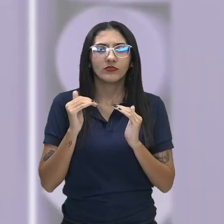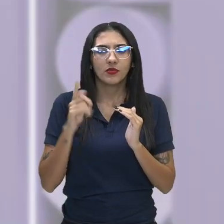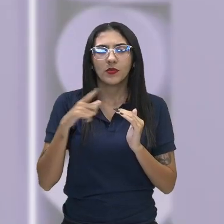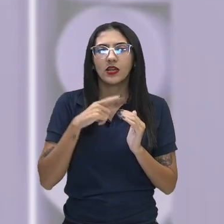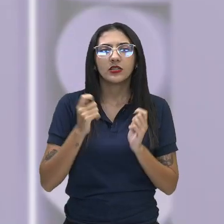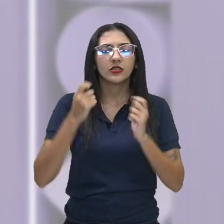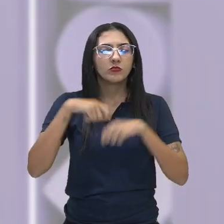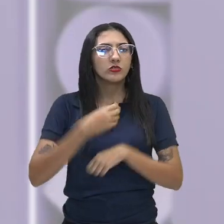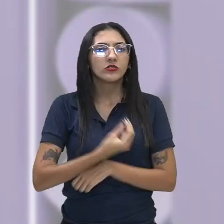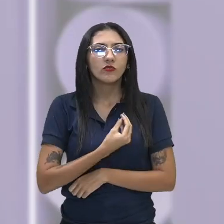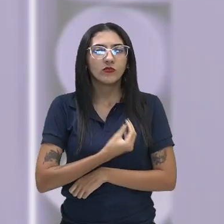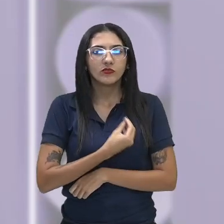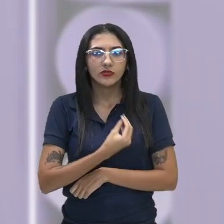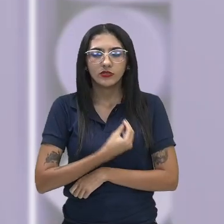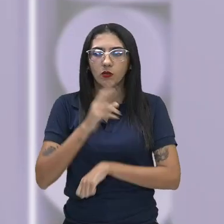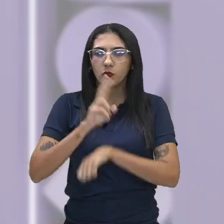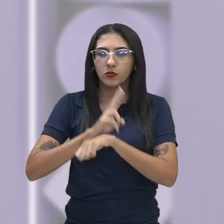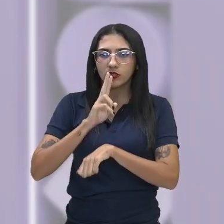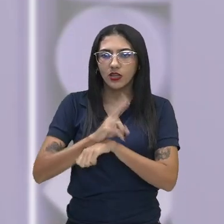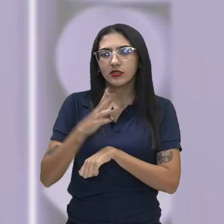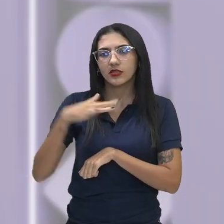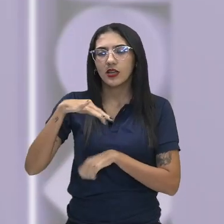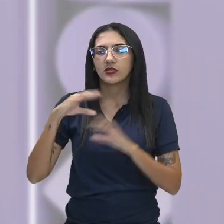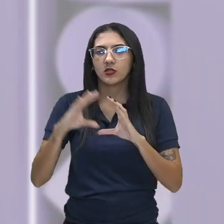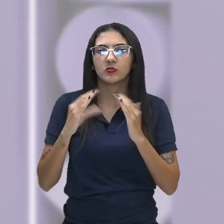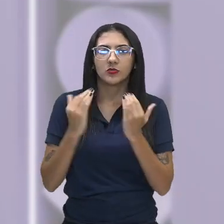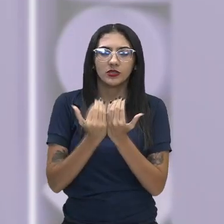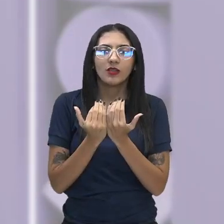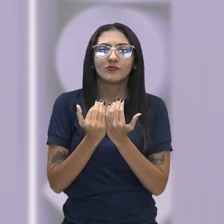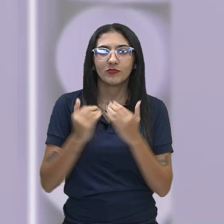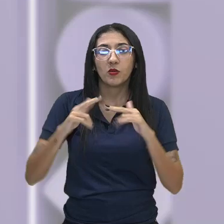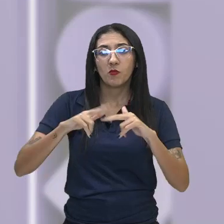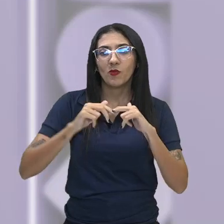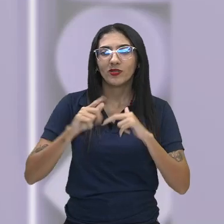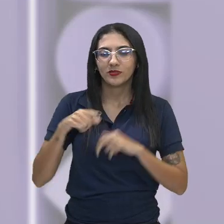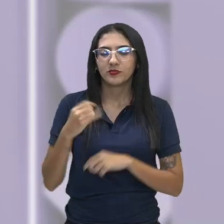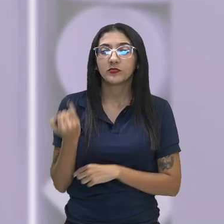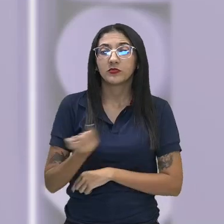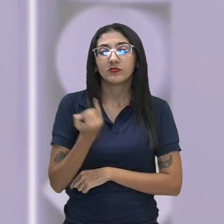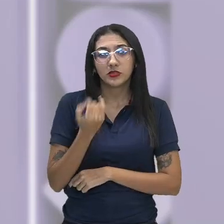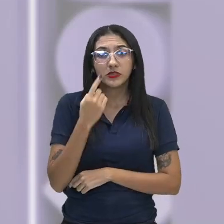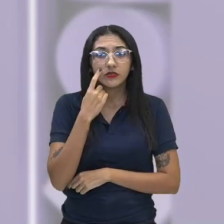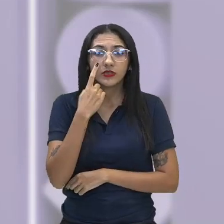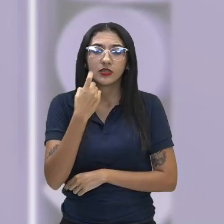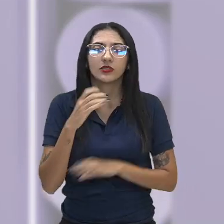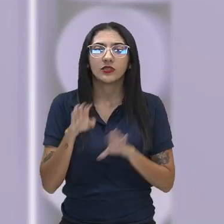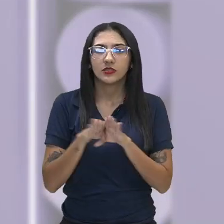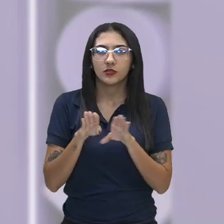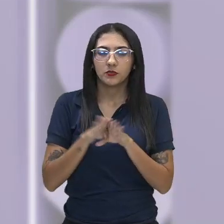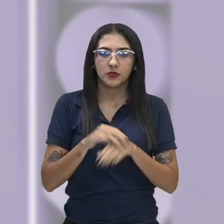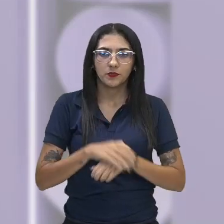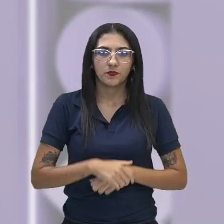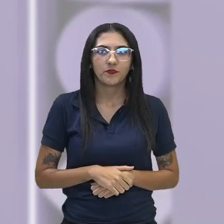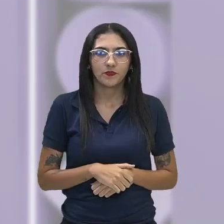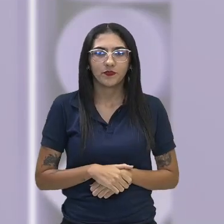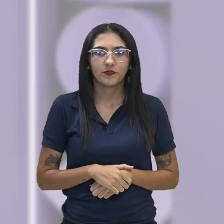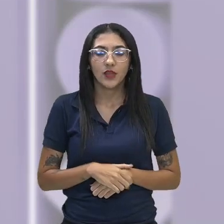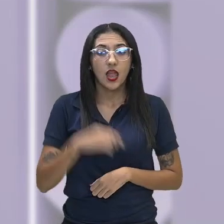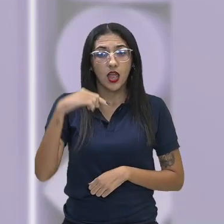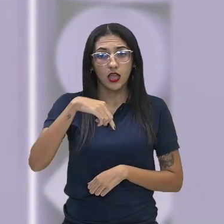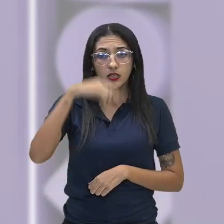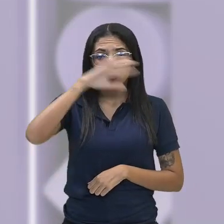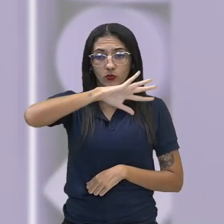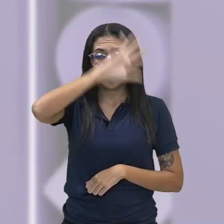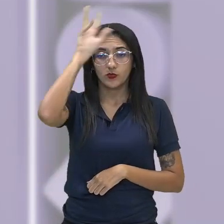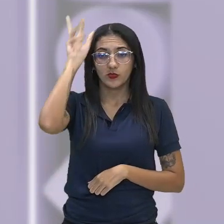da comunidade. Então, é muito interessante esse ritual que acontece lá no Tocantins, né? Aqui no Amazonas nós temos também o ritual